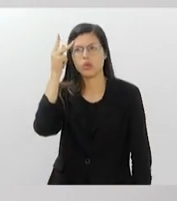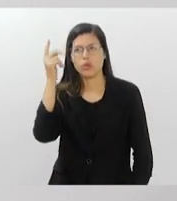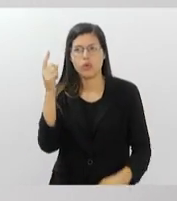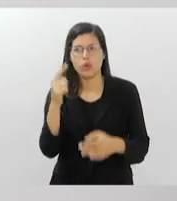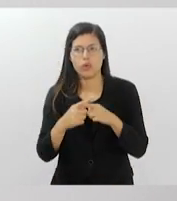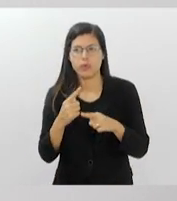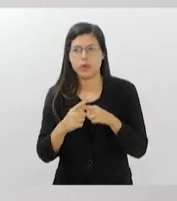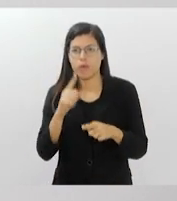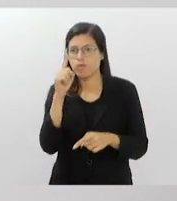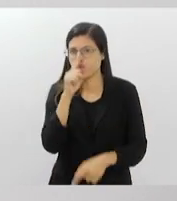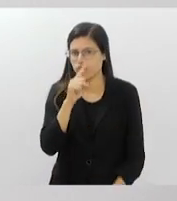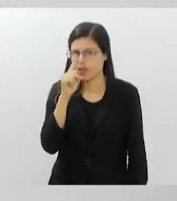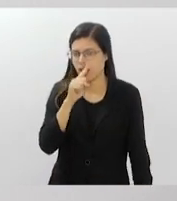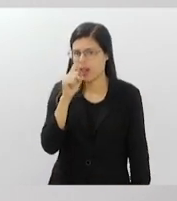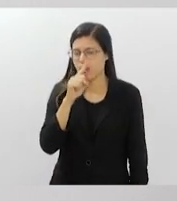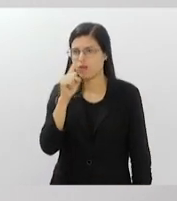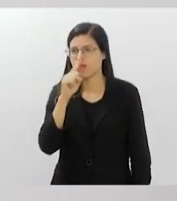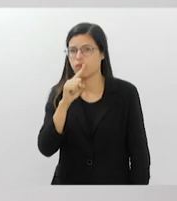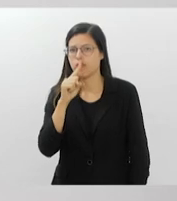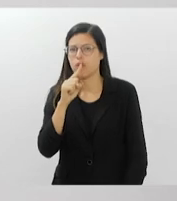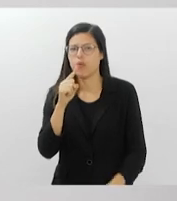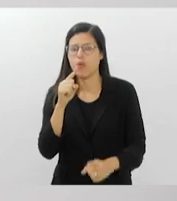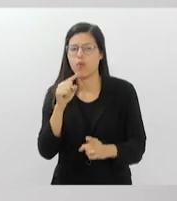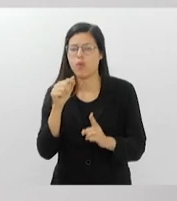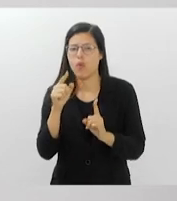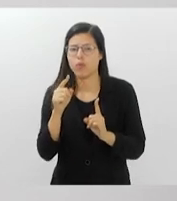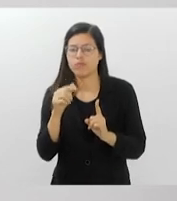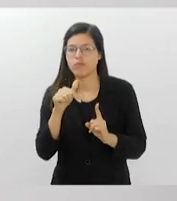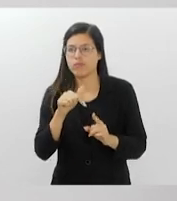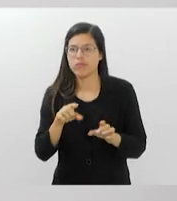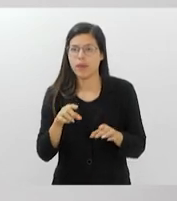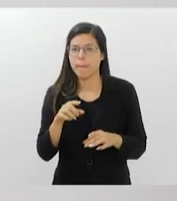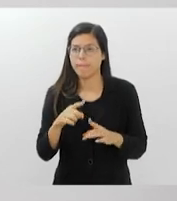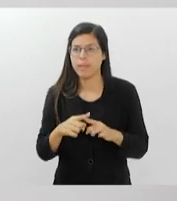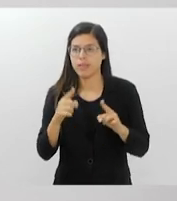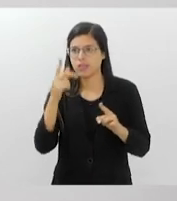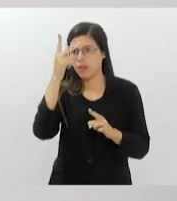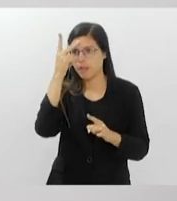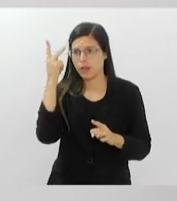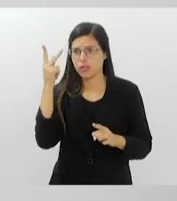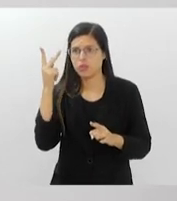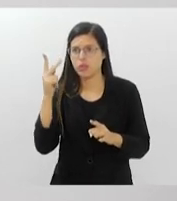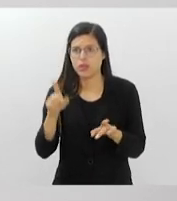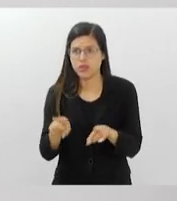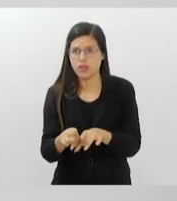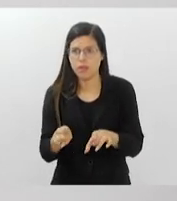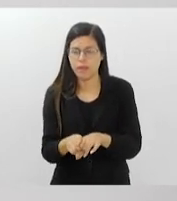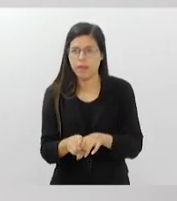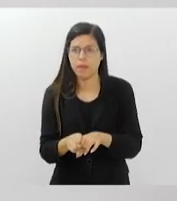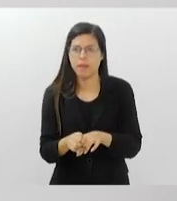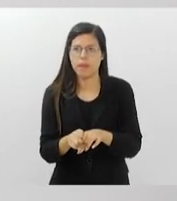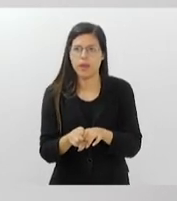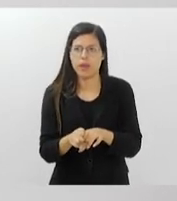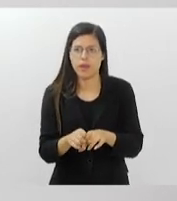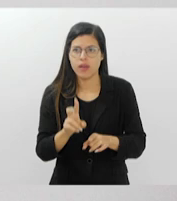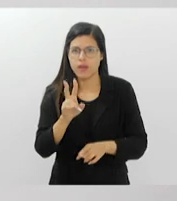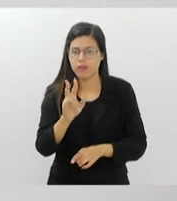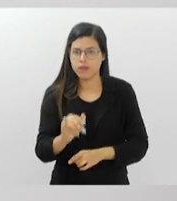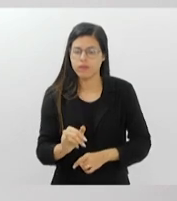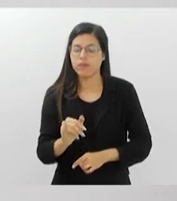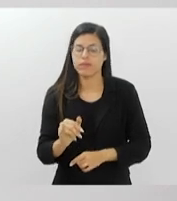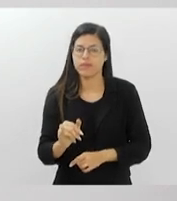o vulnerável tá áv e o quem não é vai passar a ser porque quem tá na casa de vocês e trabalha lá mora no